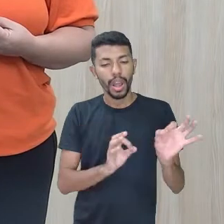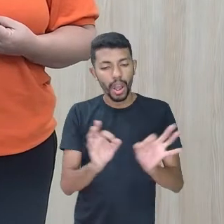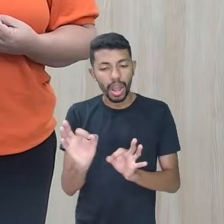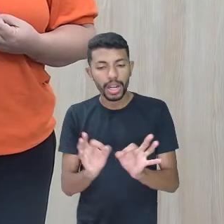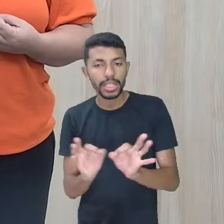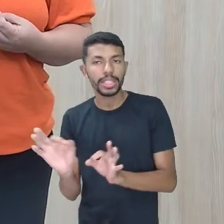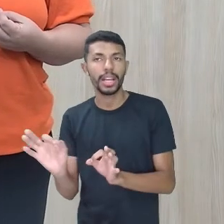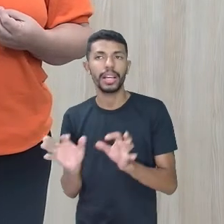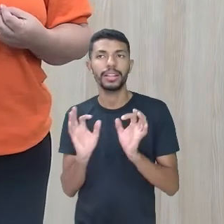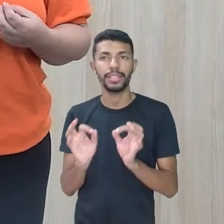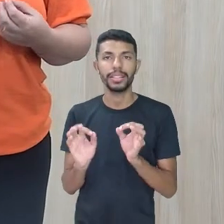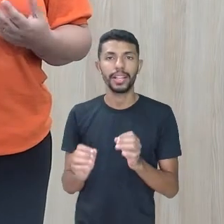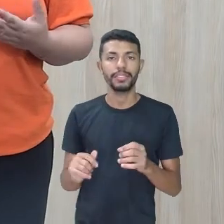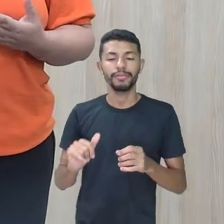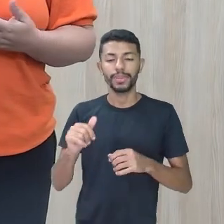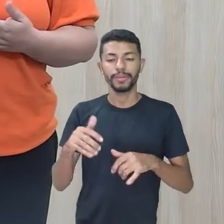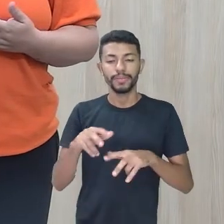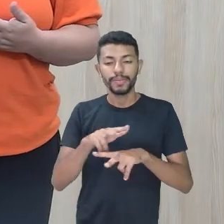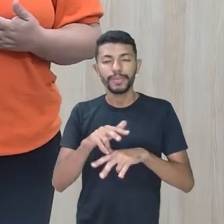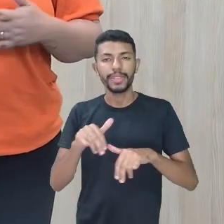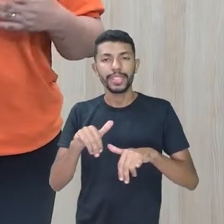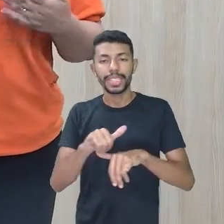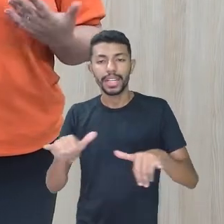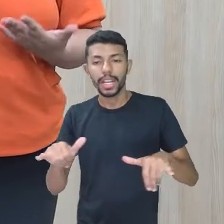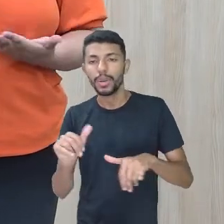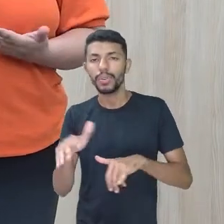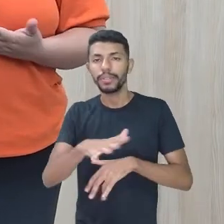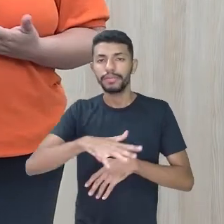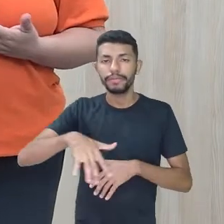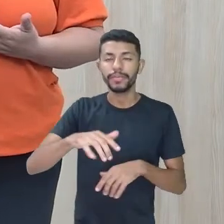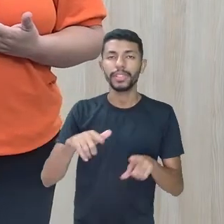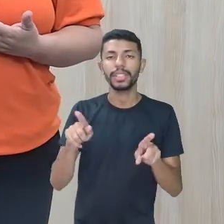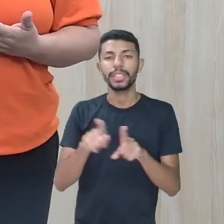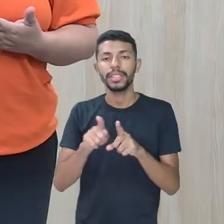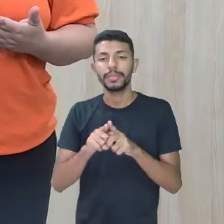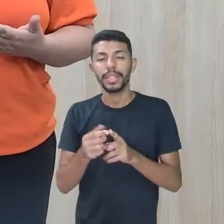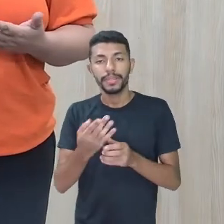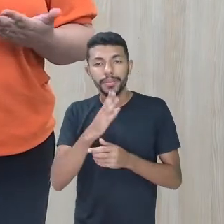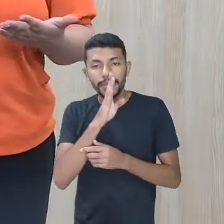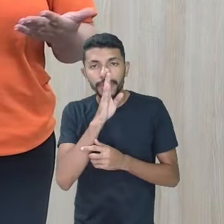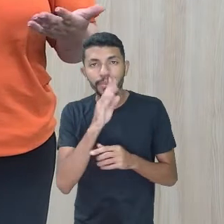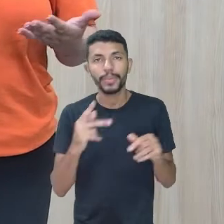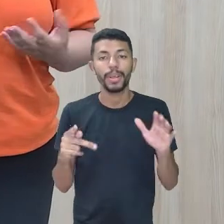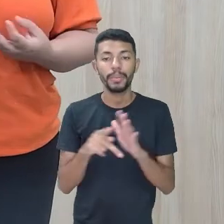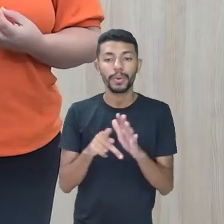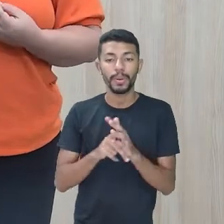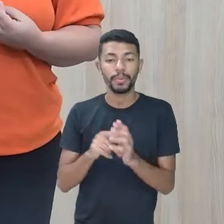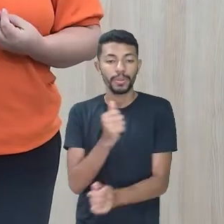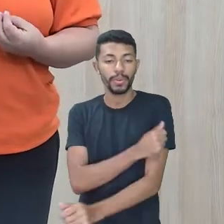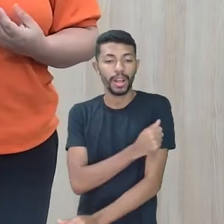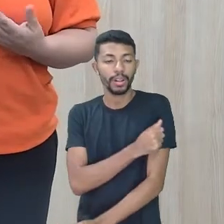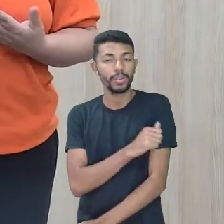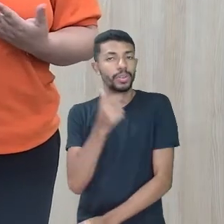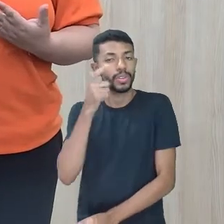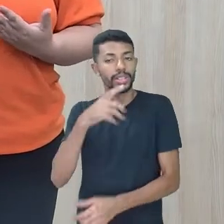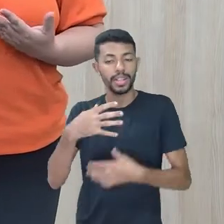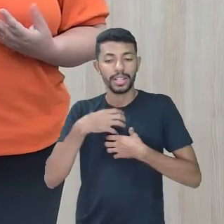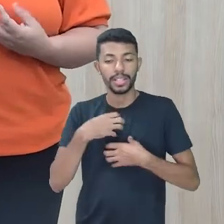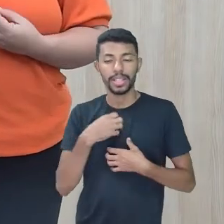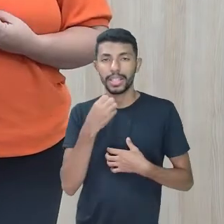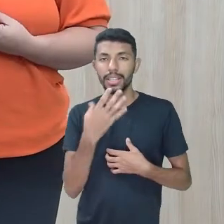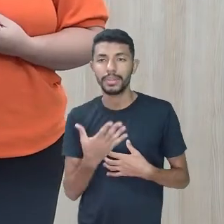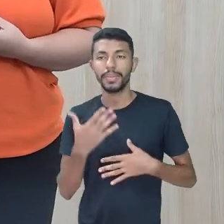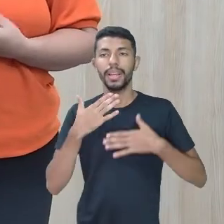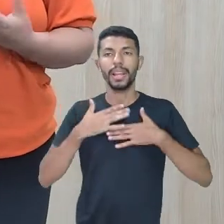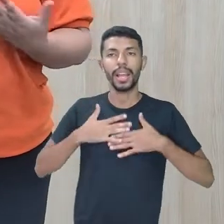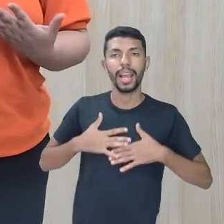organizada, com um aspecto tranquilo, silenciosa, para que esse estudante se sinta bem, se sinta calmo, se